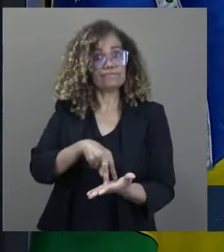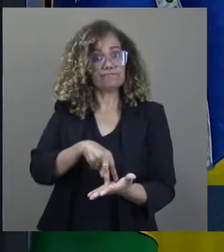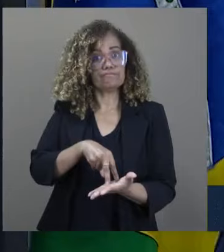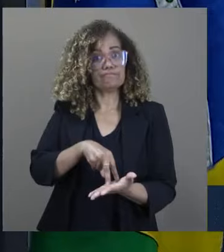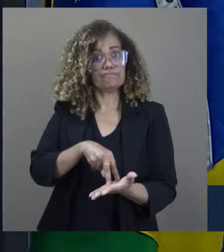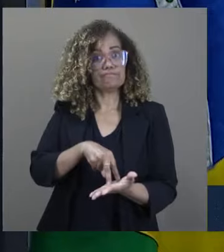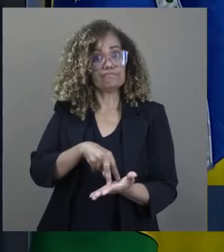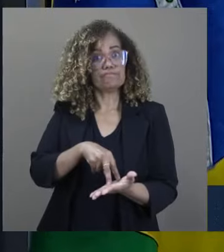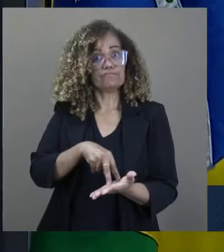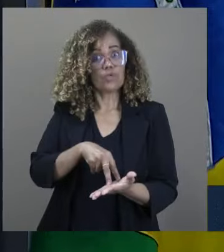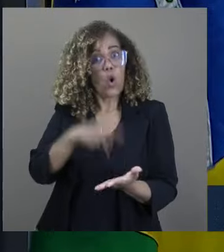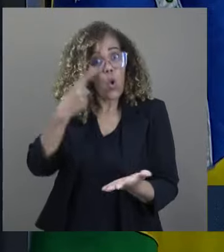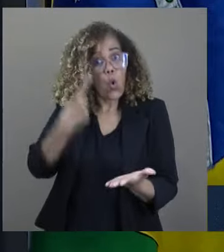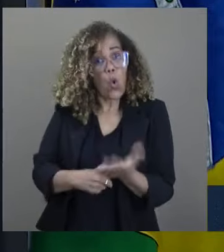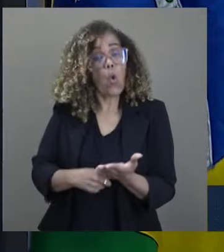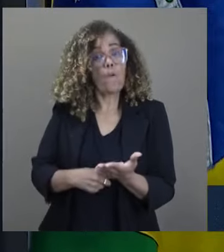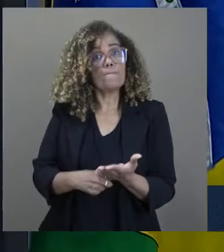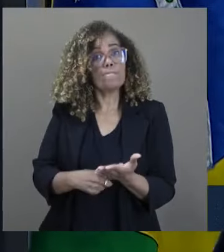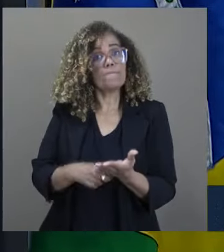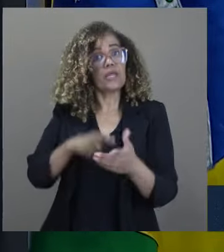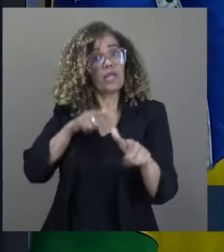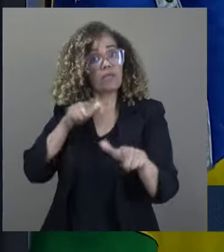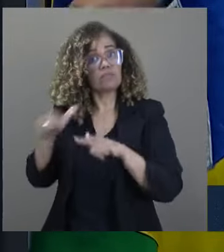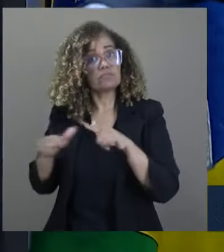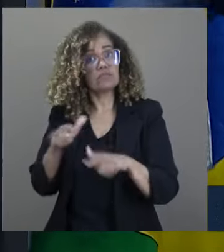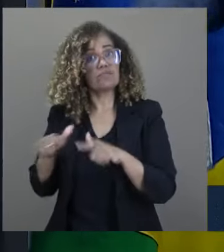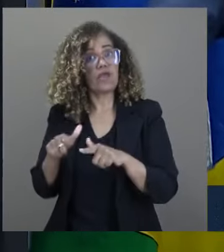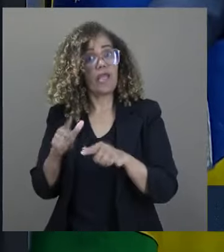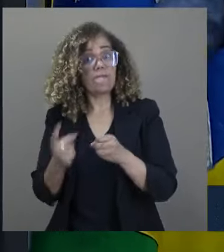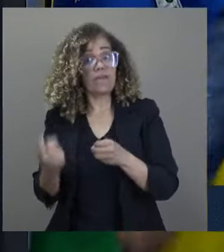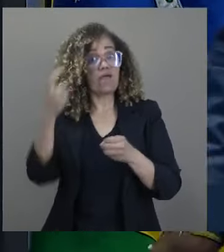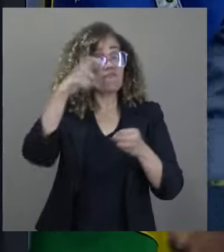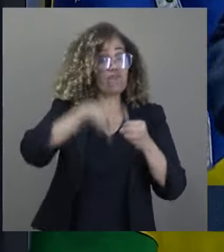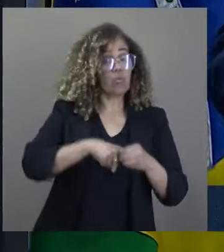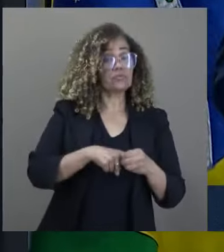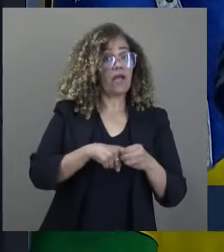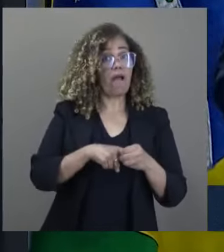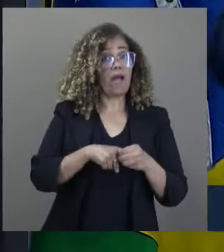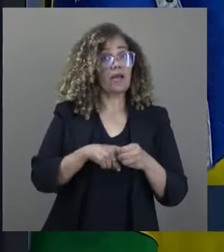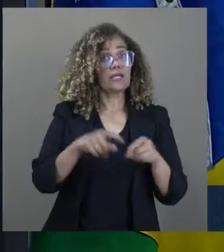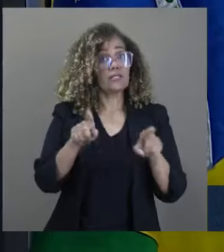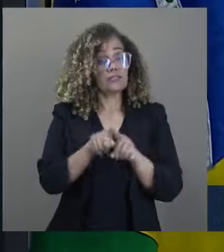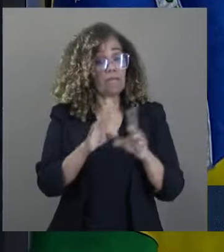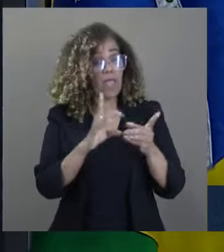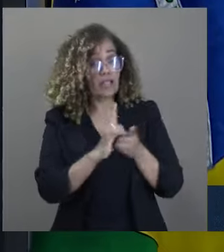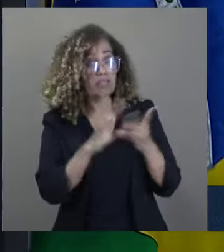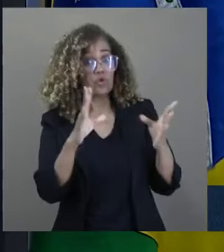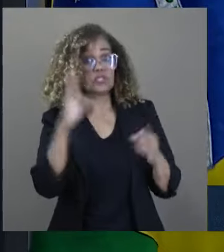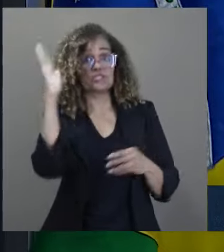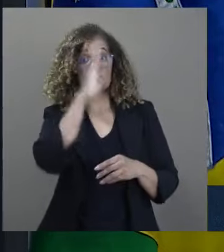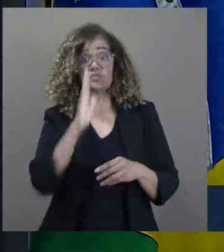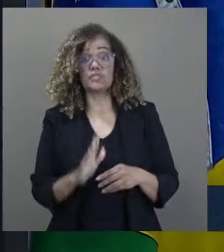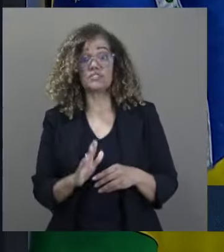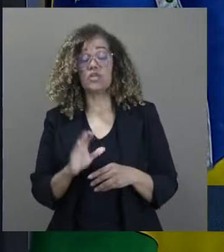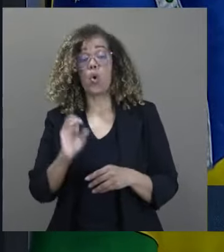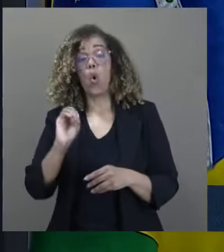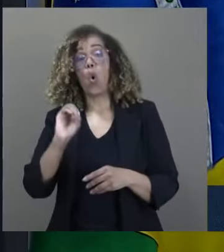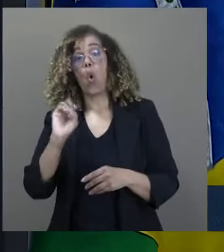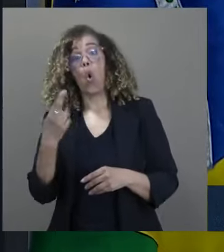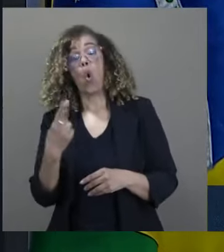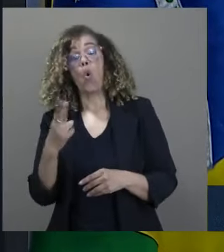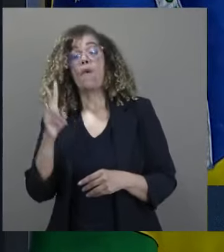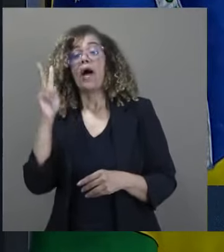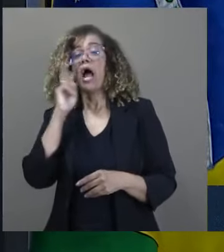reequilibra, cumpre o nosso dever para a volta da democracia no Brasil, ou a gente vai passar para a história,